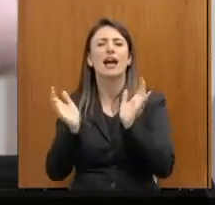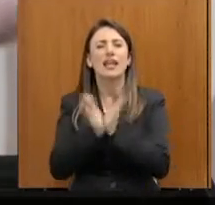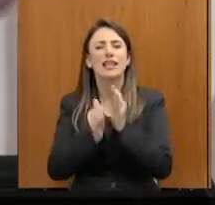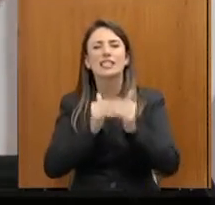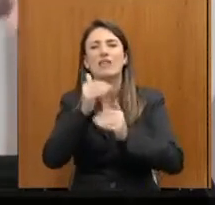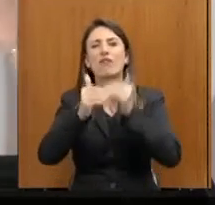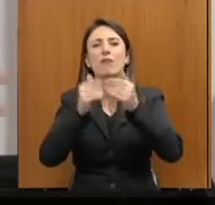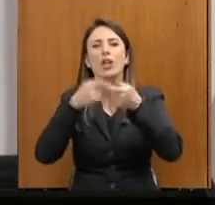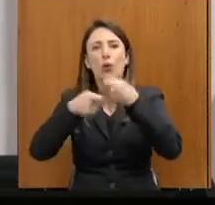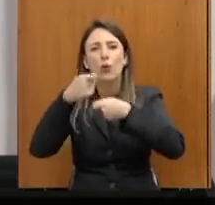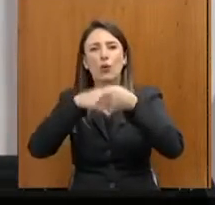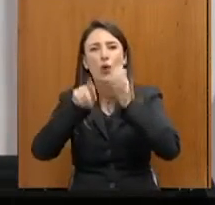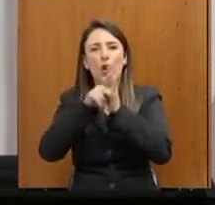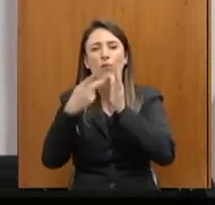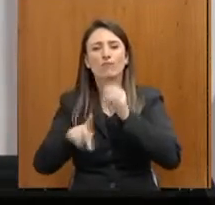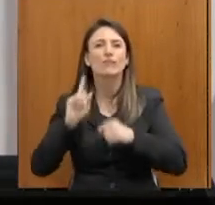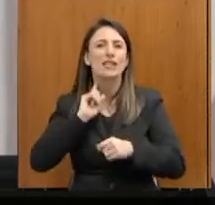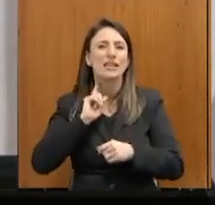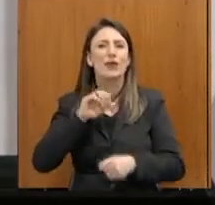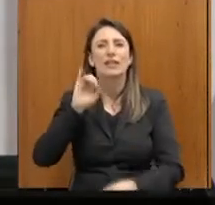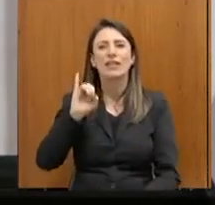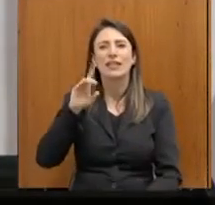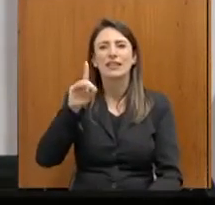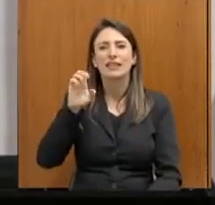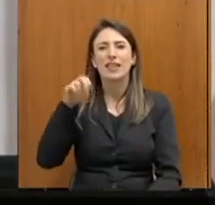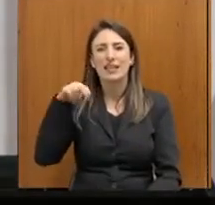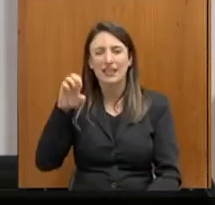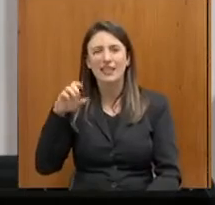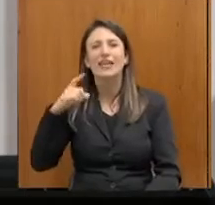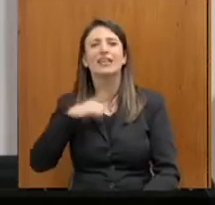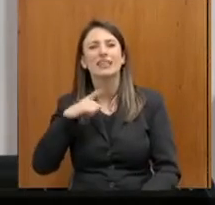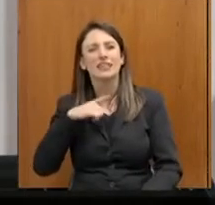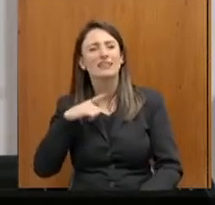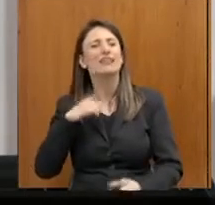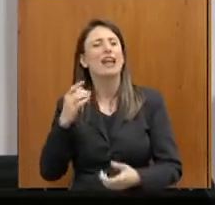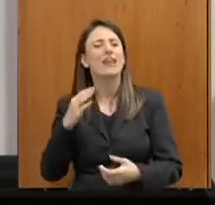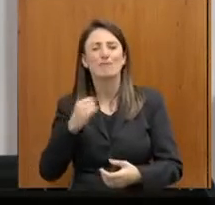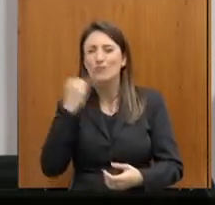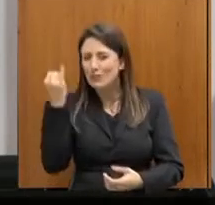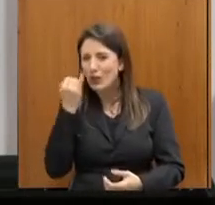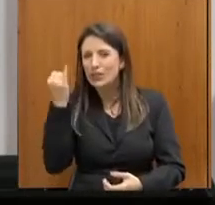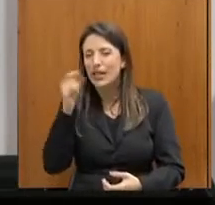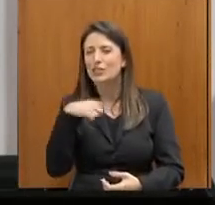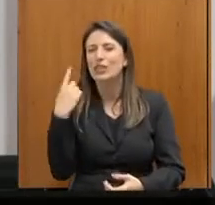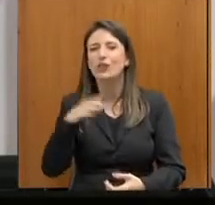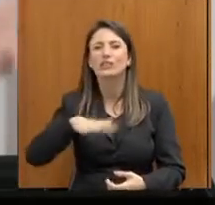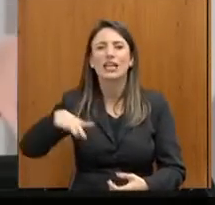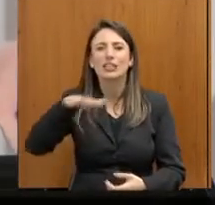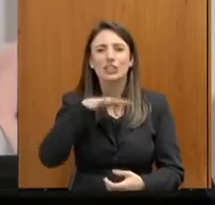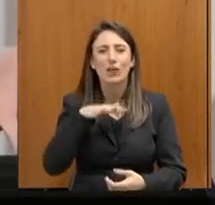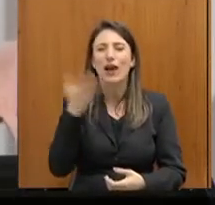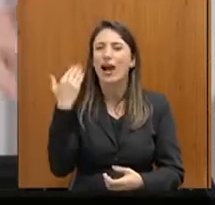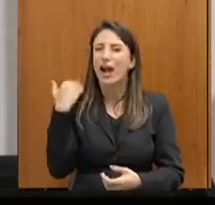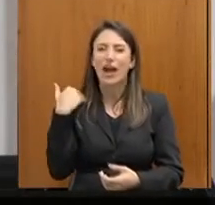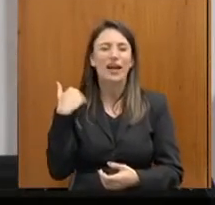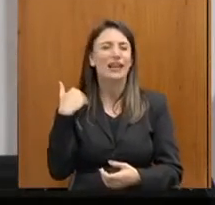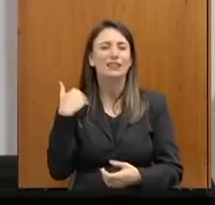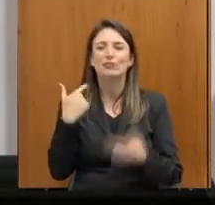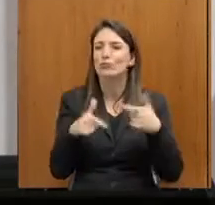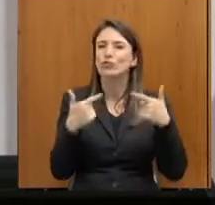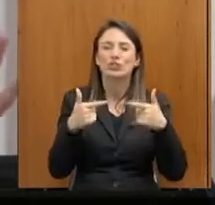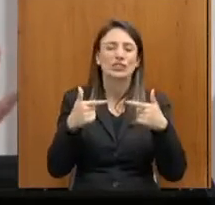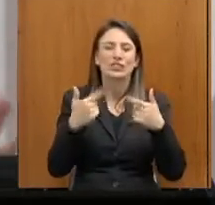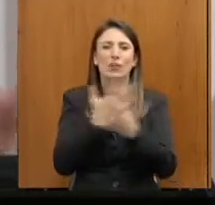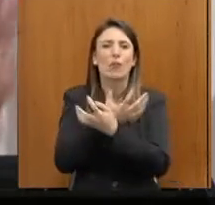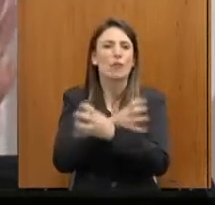do estado e dizer que o id não tem uma importância muito grande na nossa região que não conhecia a seca e agora sofre com ela